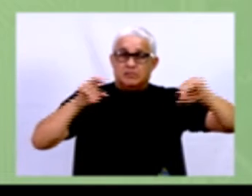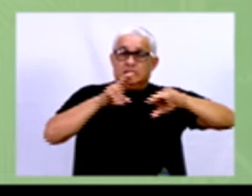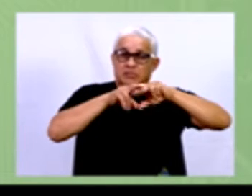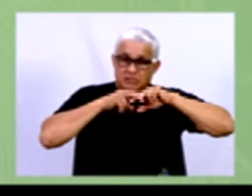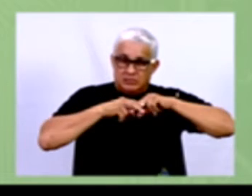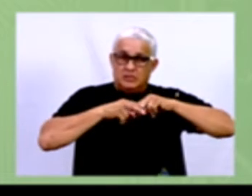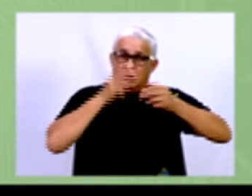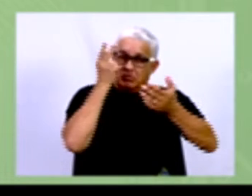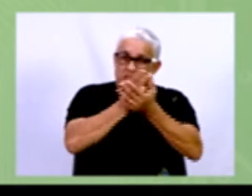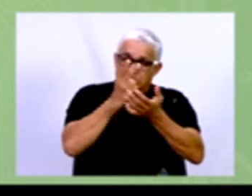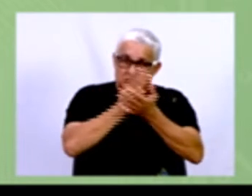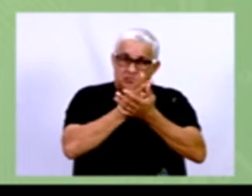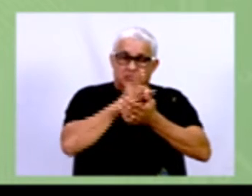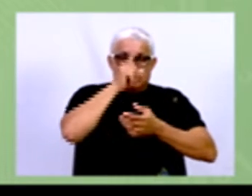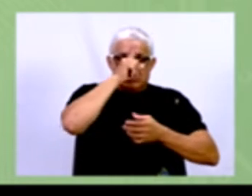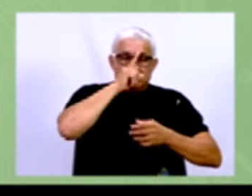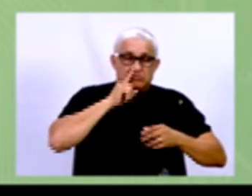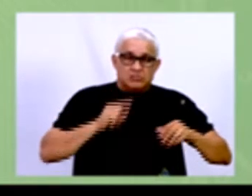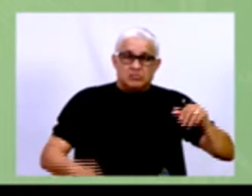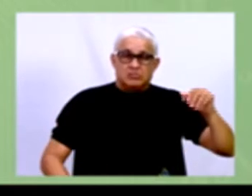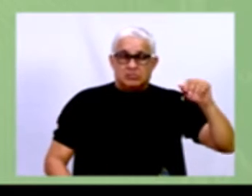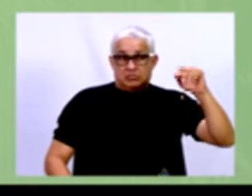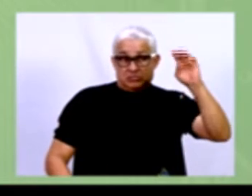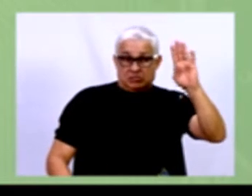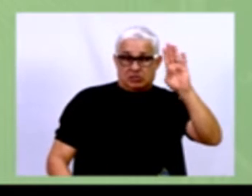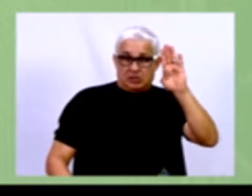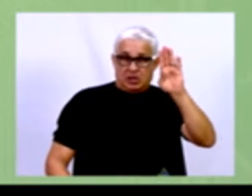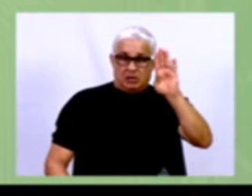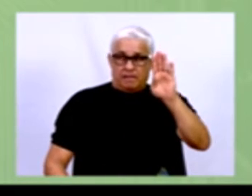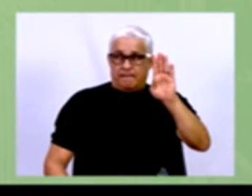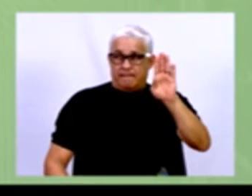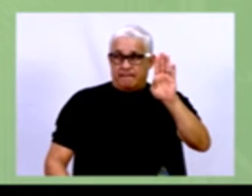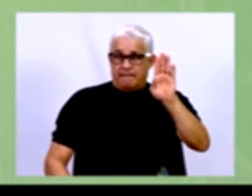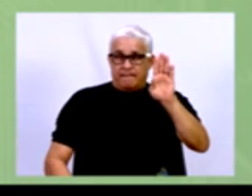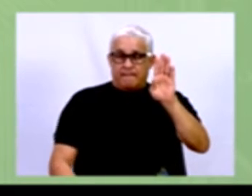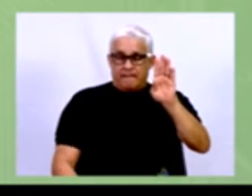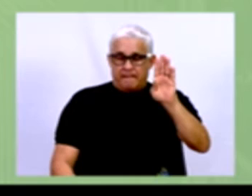amarelo. O fluxo B